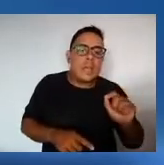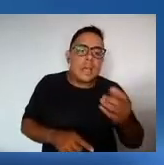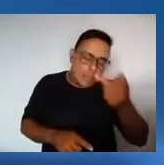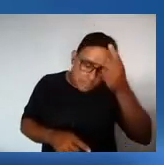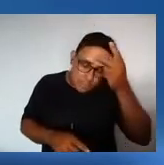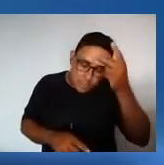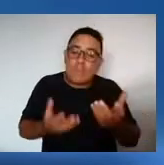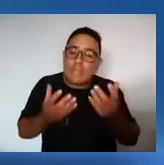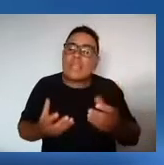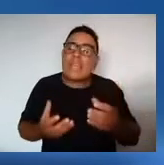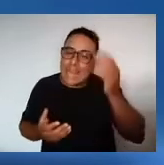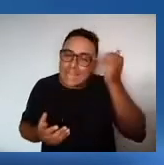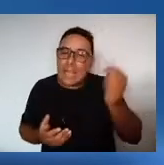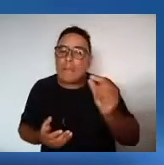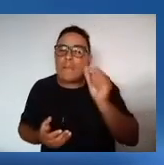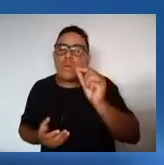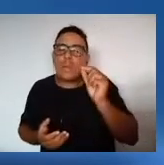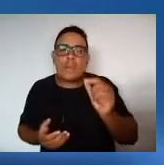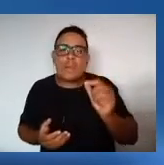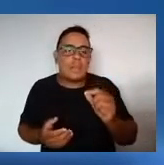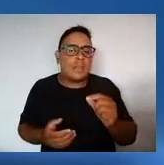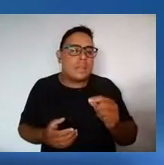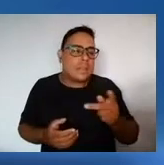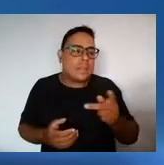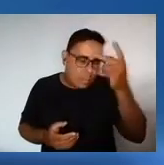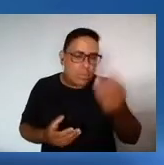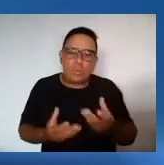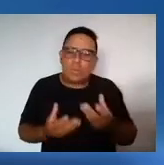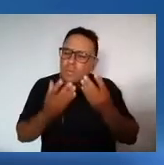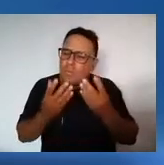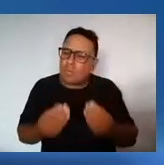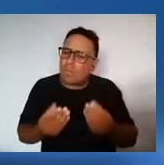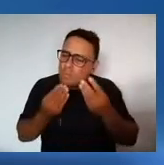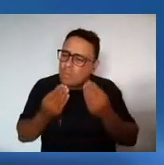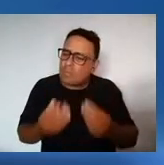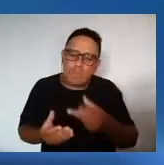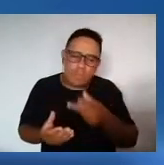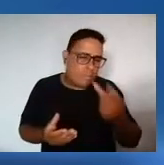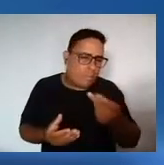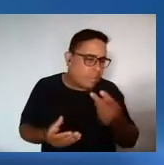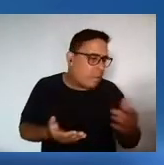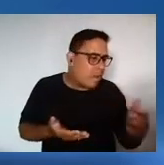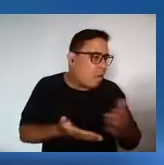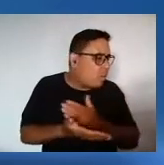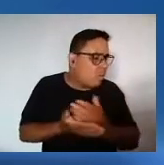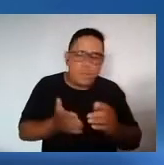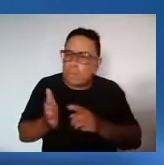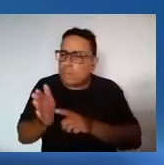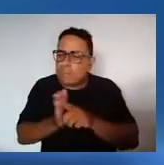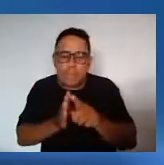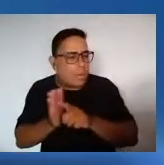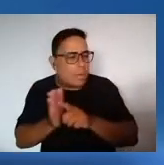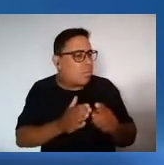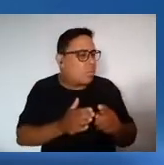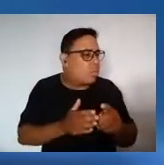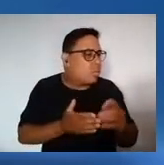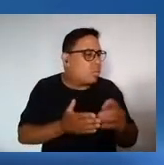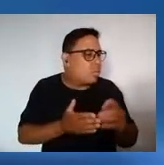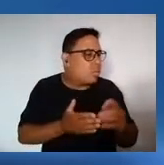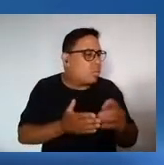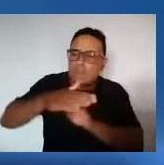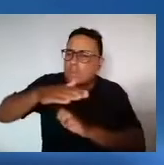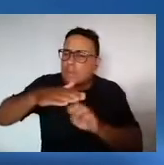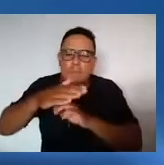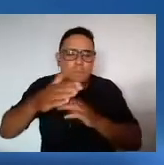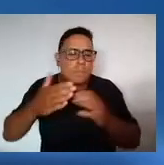assim, semana sim, semana não, o pessoal pergunta, né, sobre alguma empresa, sobre. E é engraçado que antigamente